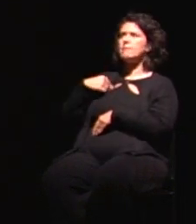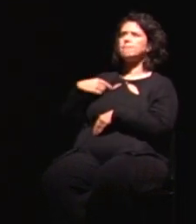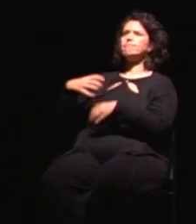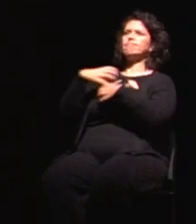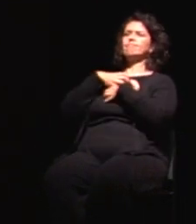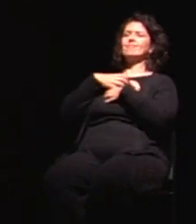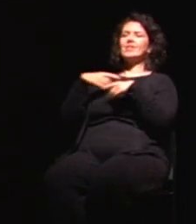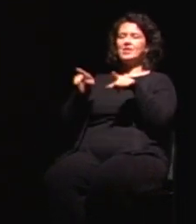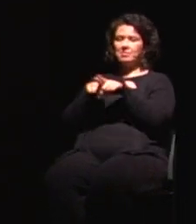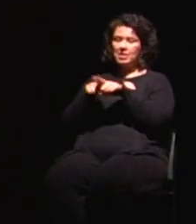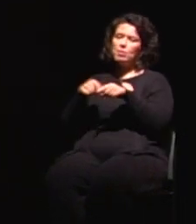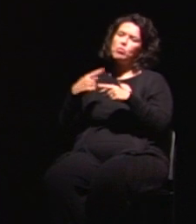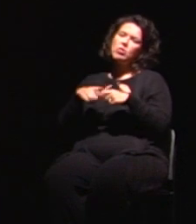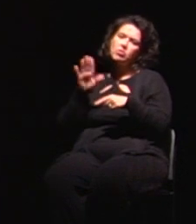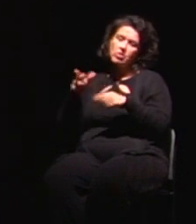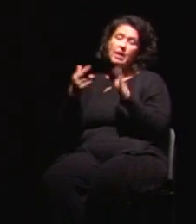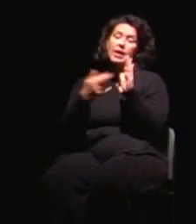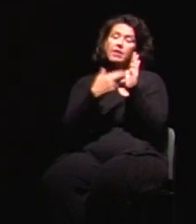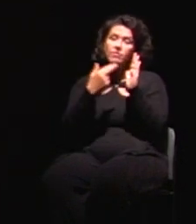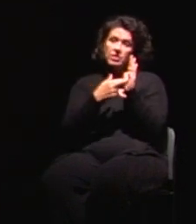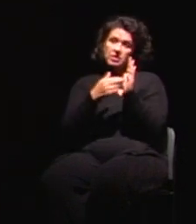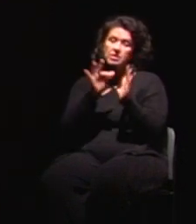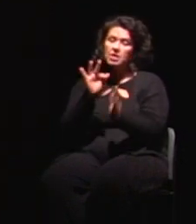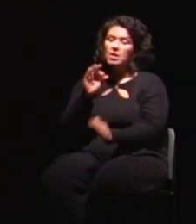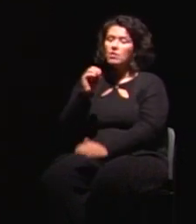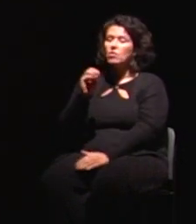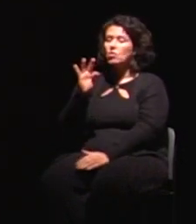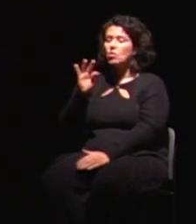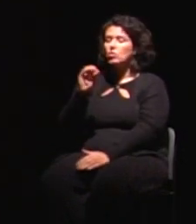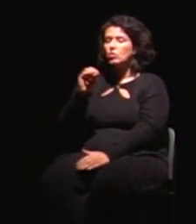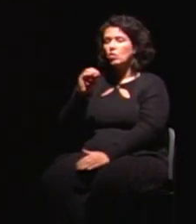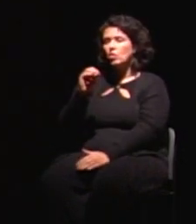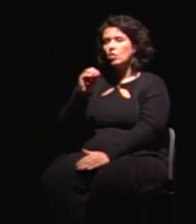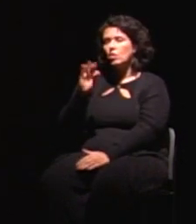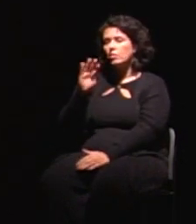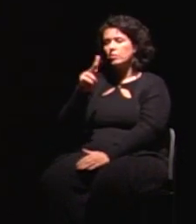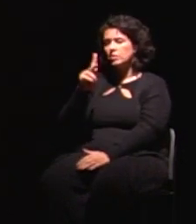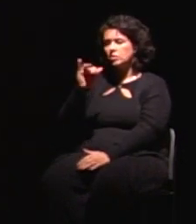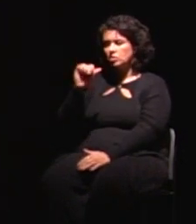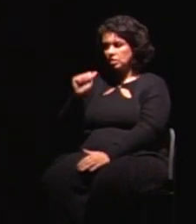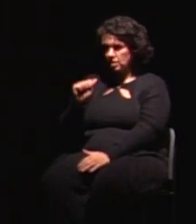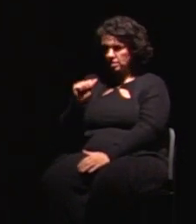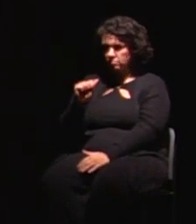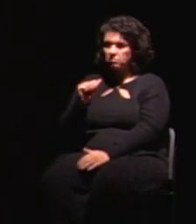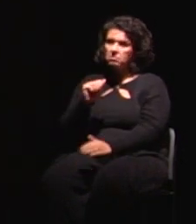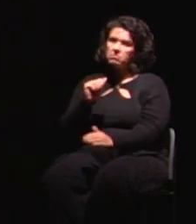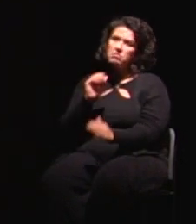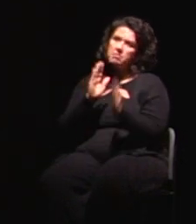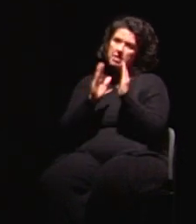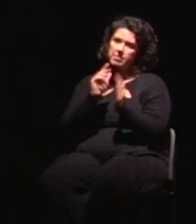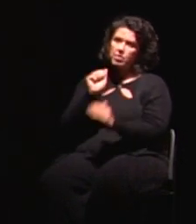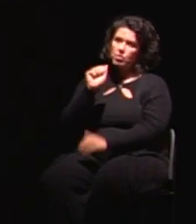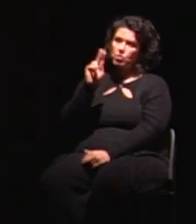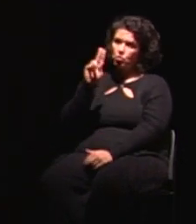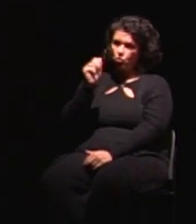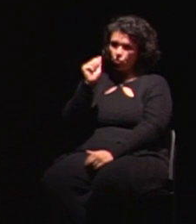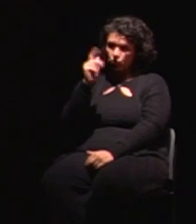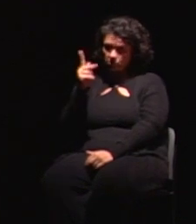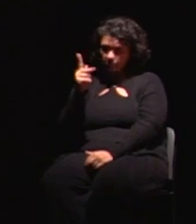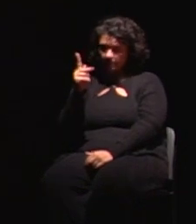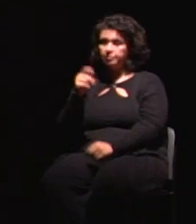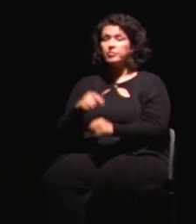Fotótica, ainda no período da USP, saí da USP em 75 por motivos políticos,